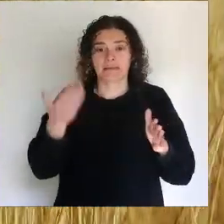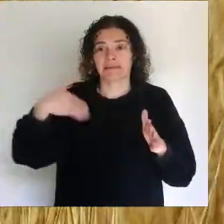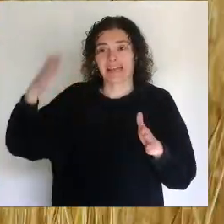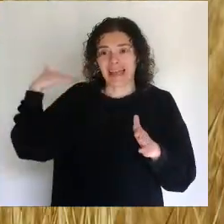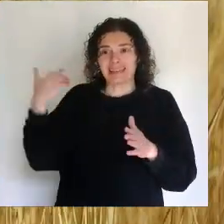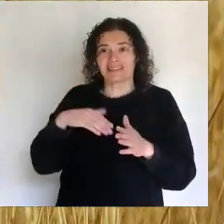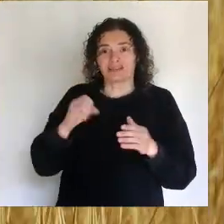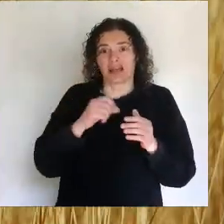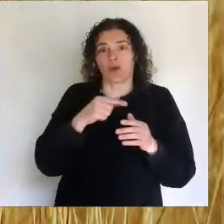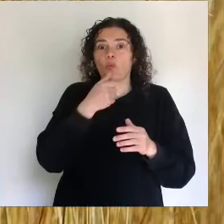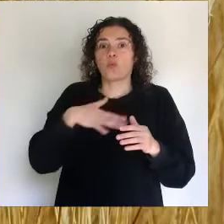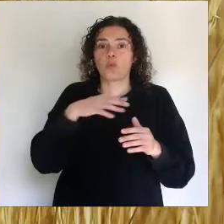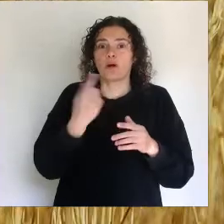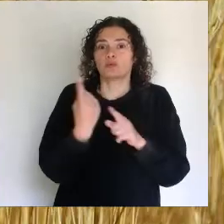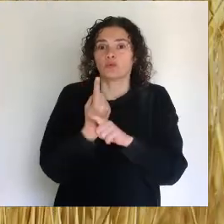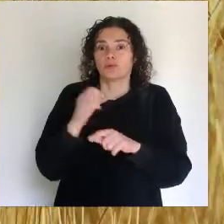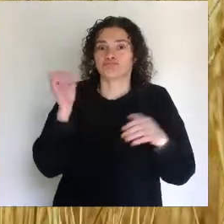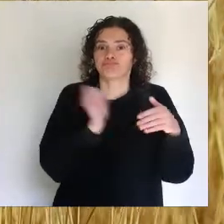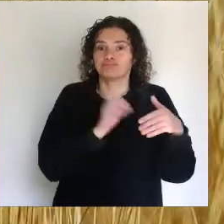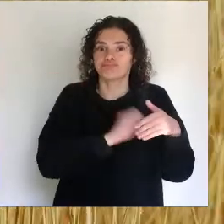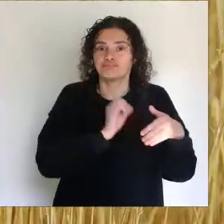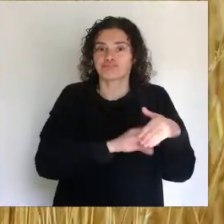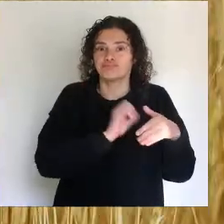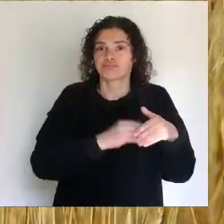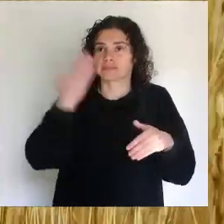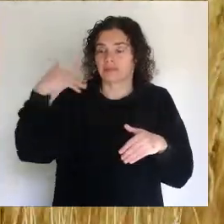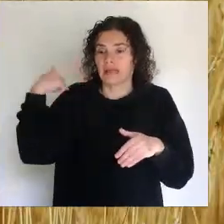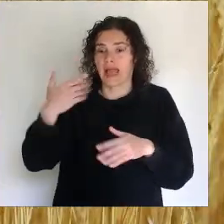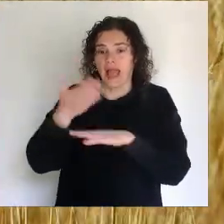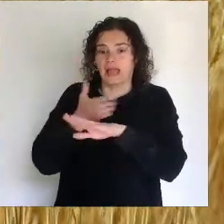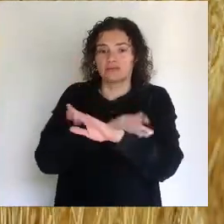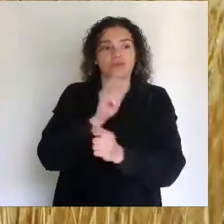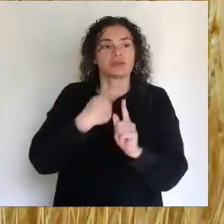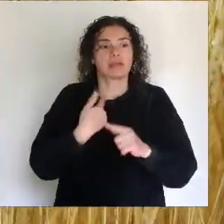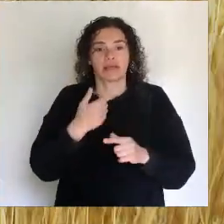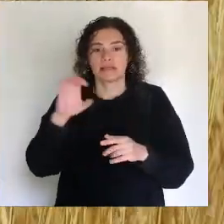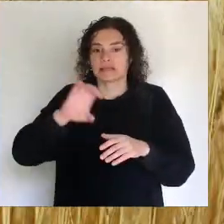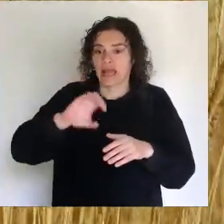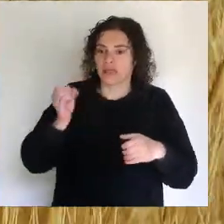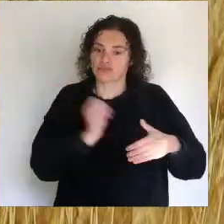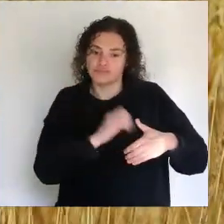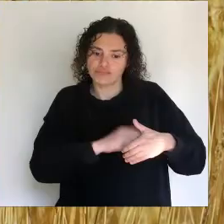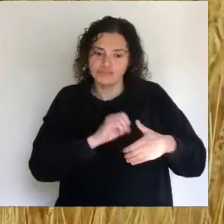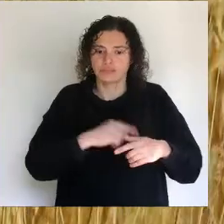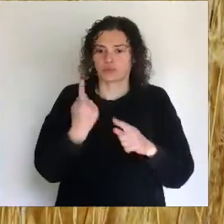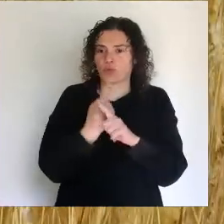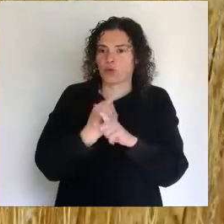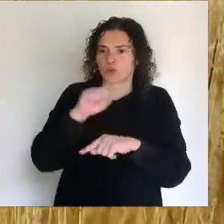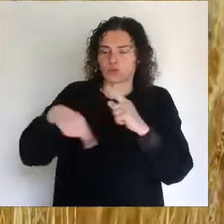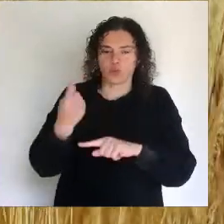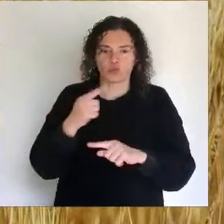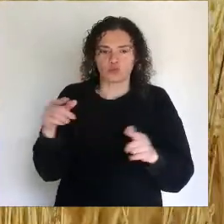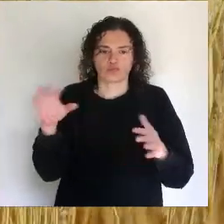celeiro de Serralves, portanto este espaço originalmente servia para guardar cereais e outro tipo de